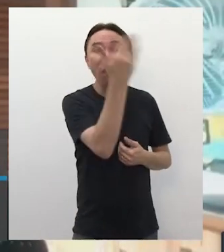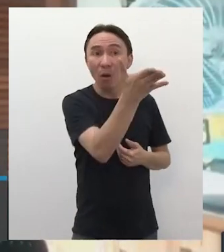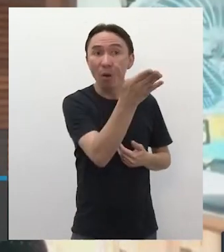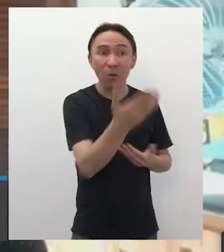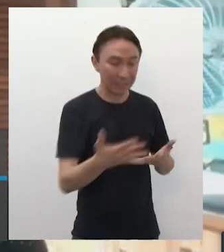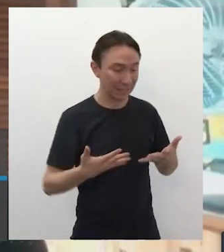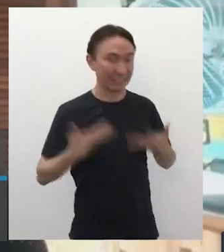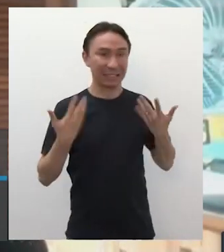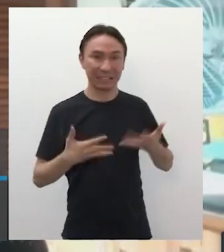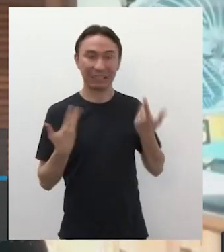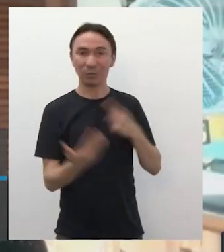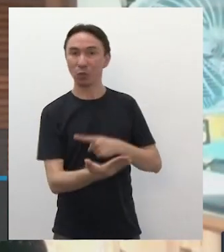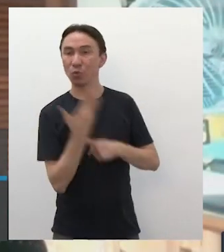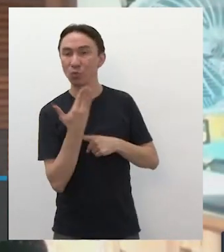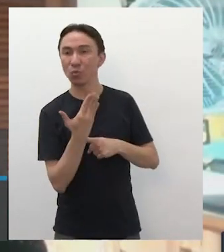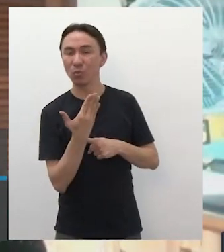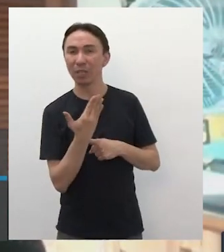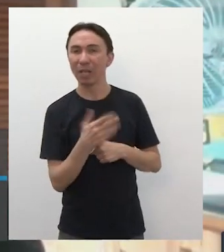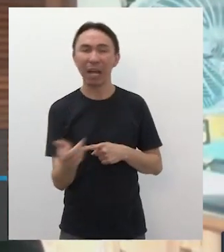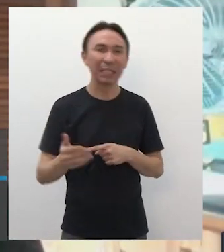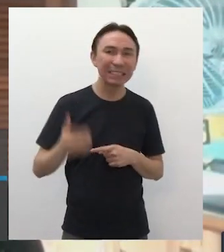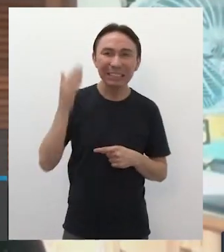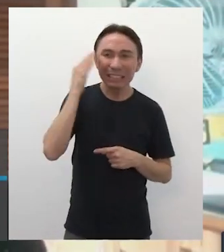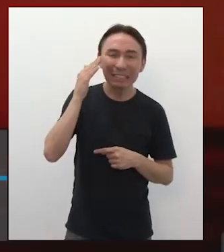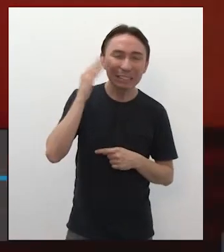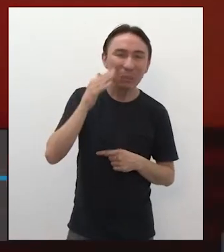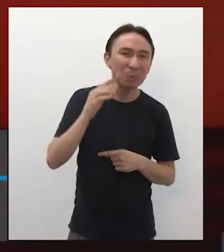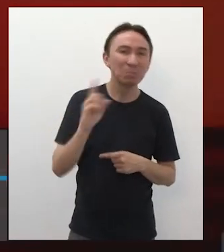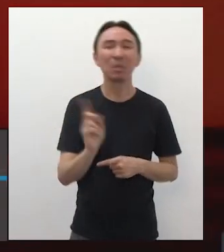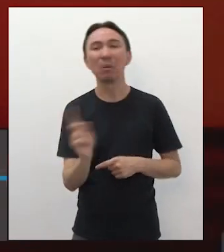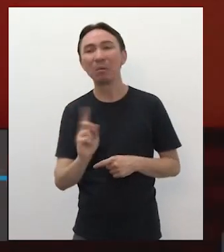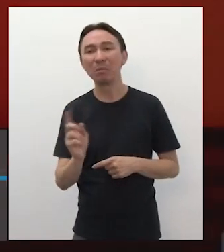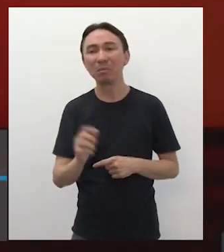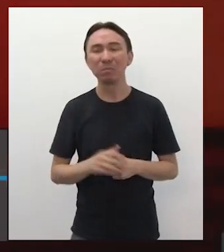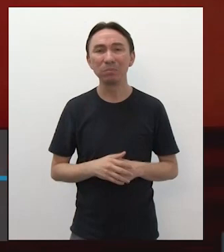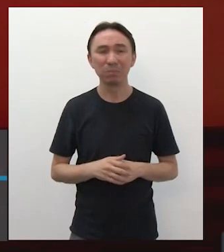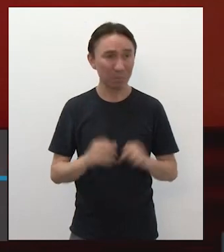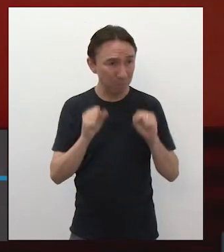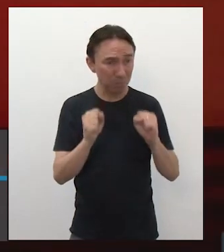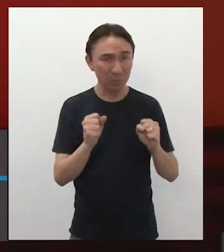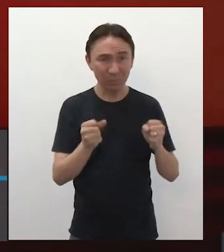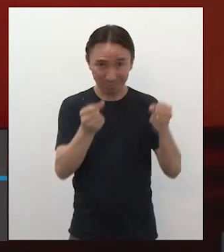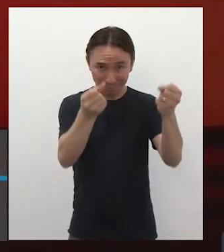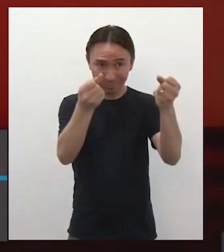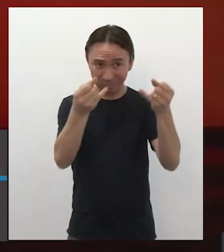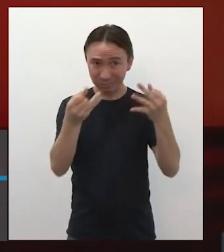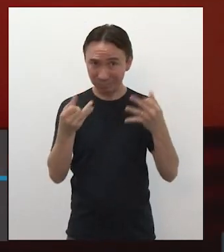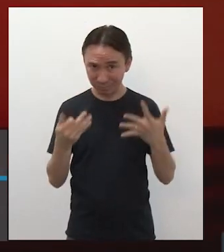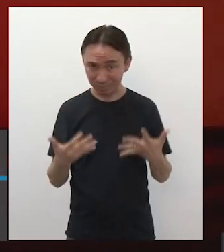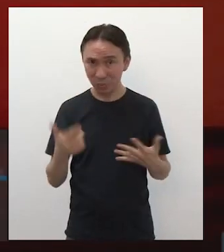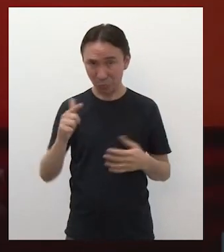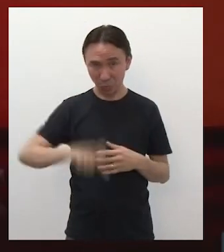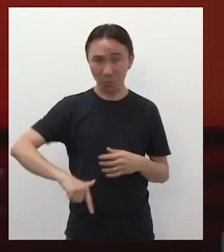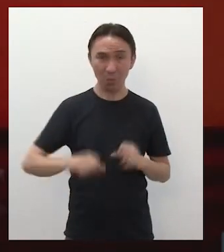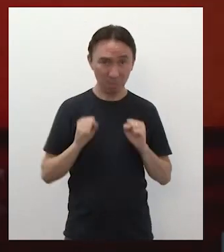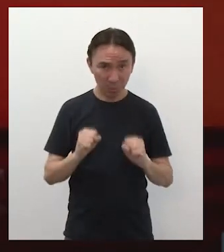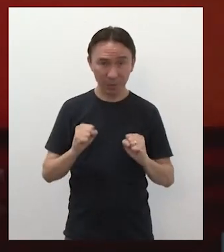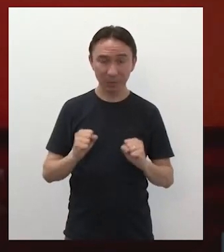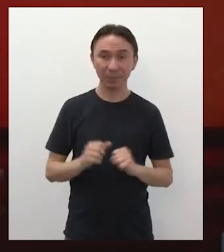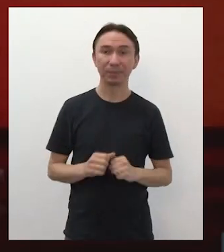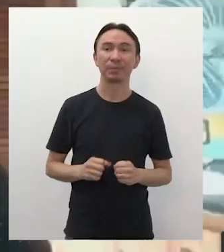de internet dela, que ela não viu muito bem, mas se você pudesse fazer essa retomada para ela, ela